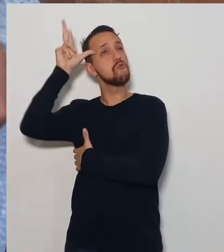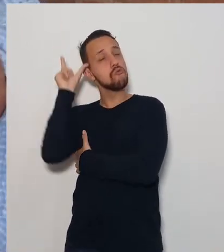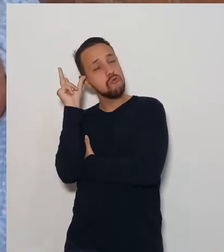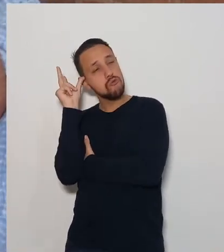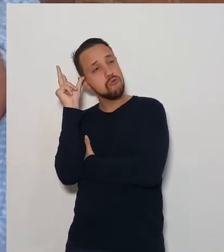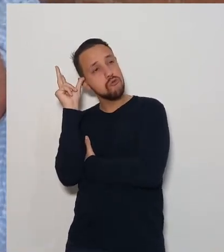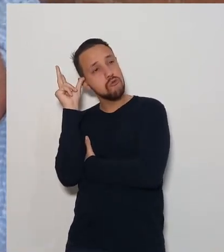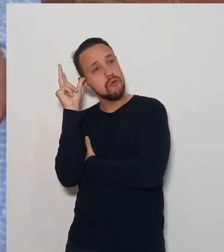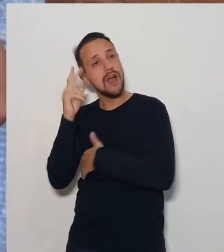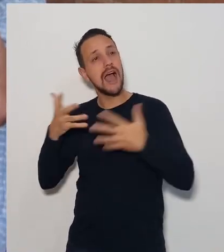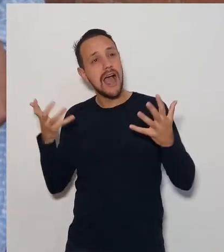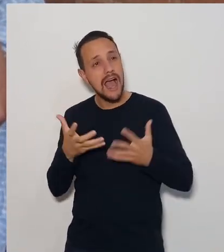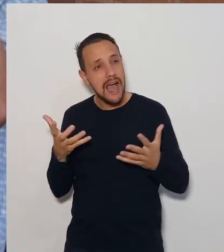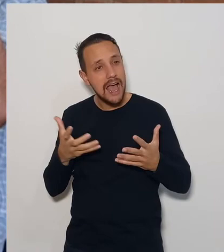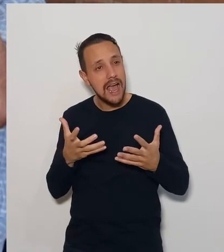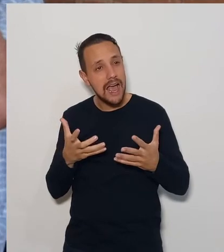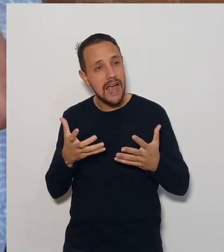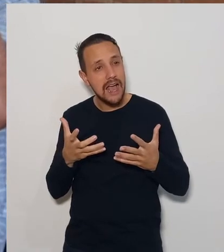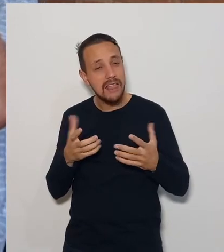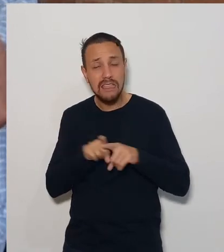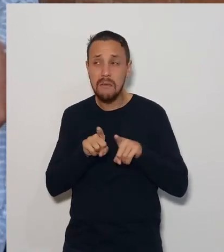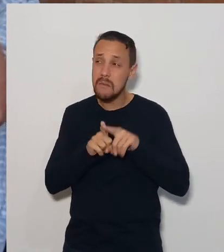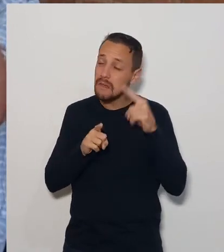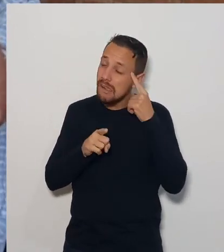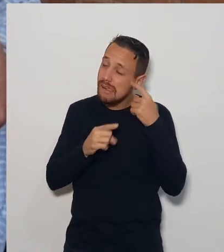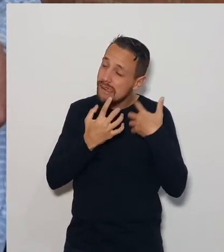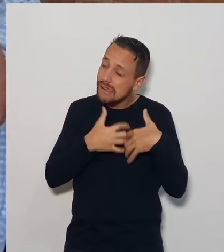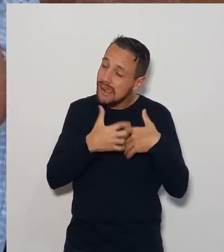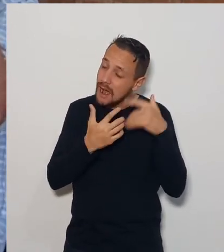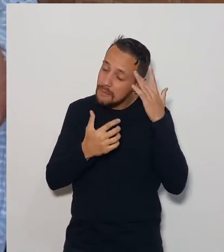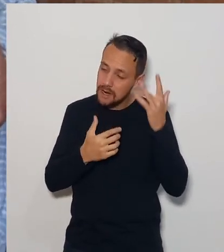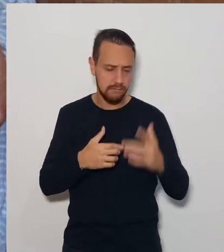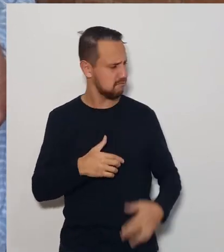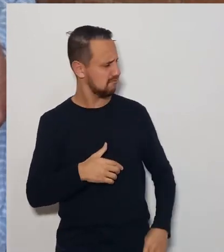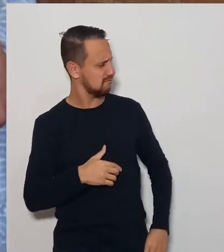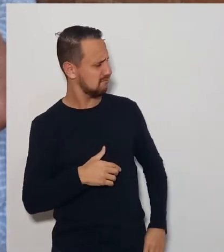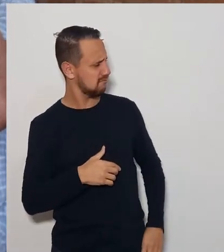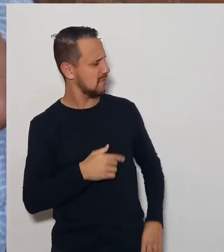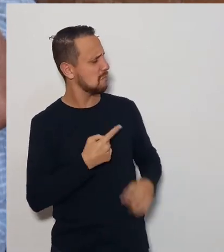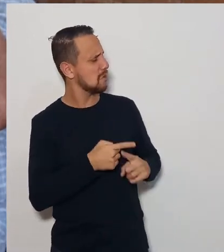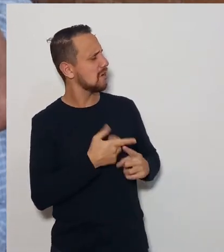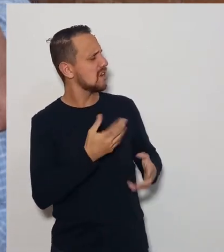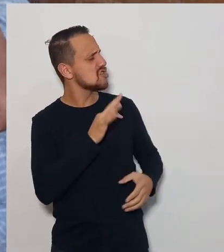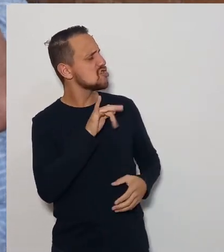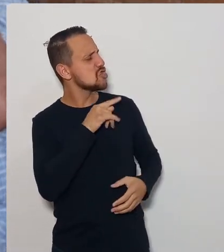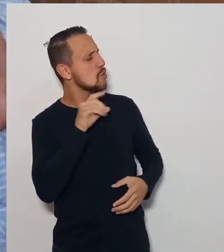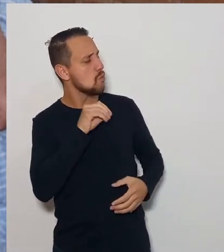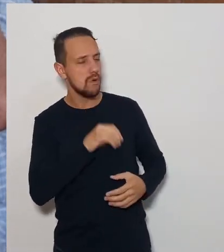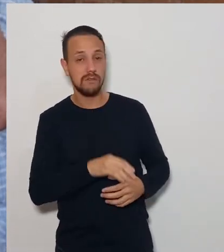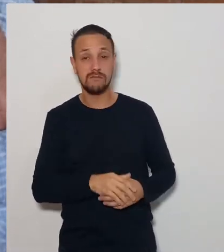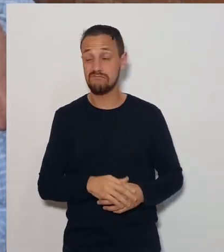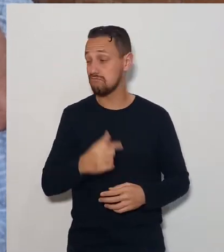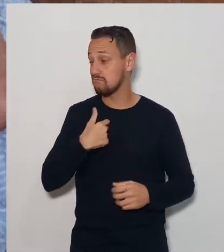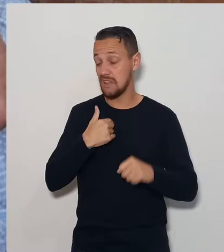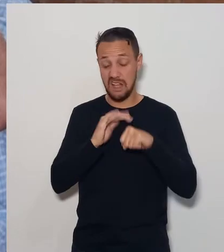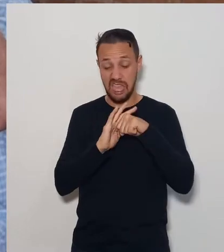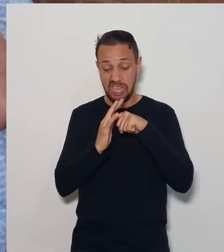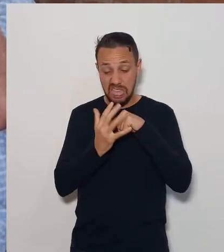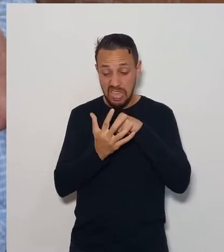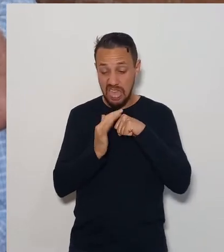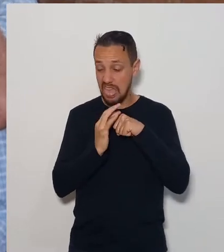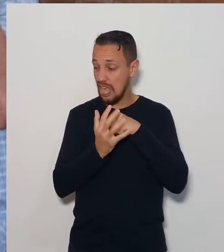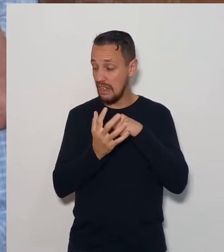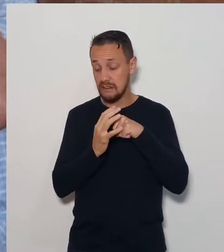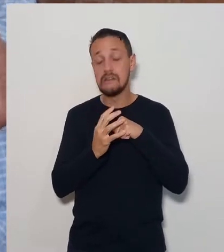anteontem. Agora, interno, amanhã. Oi, tchau. Mas que é isso, tchau? Ah, essa pandemia, né, Maria? Mexeu com a